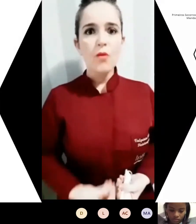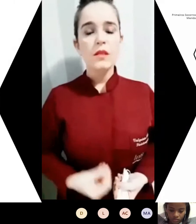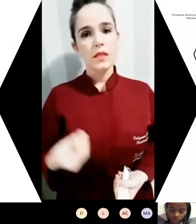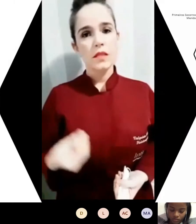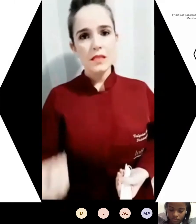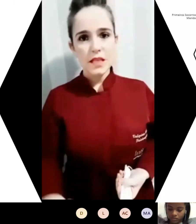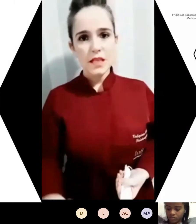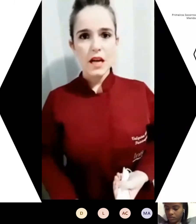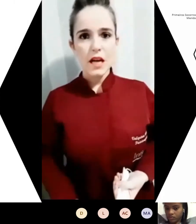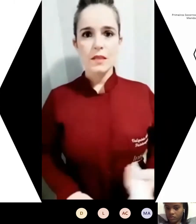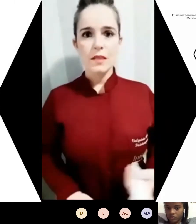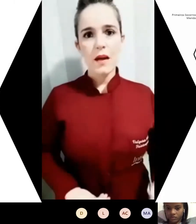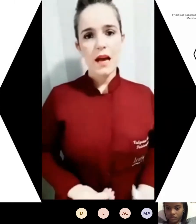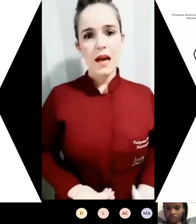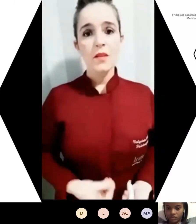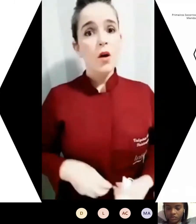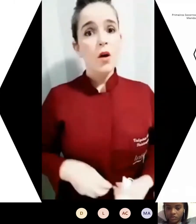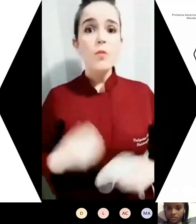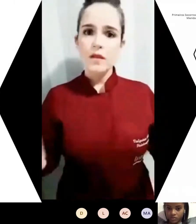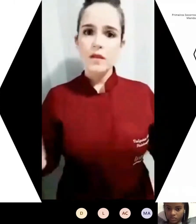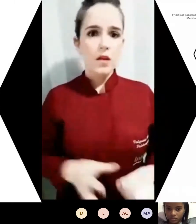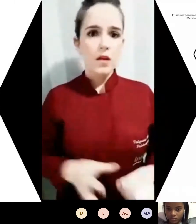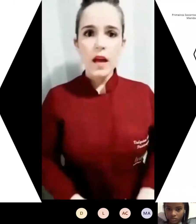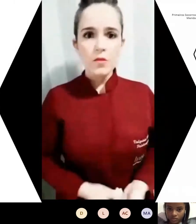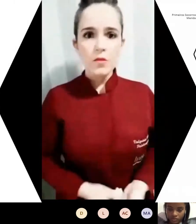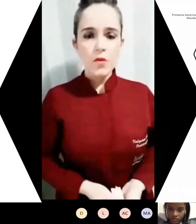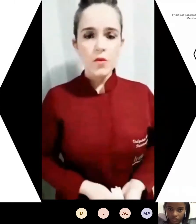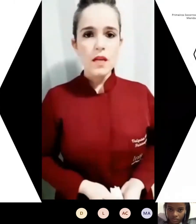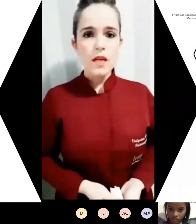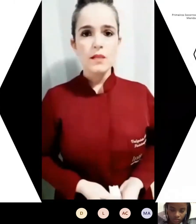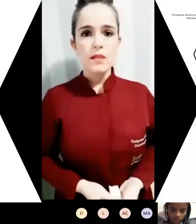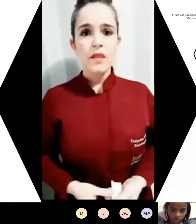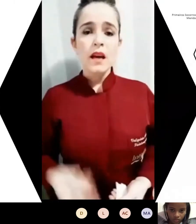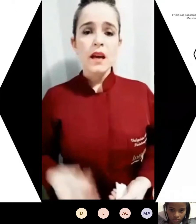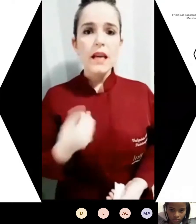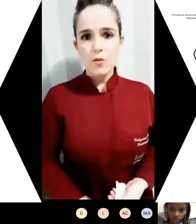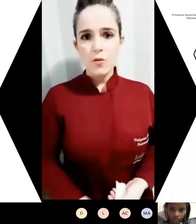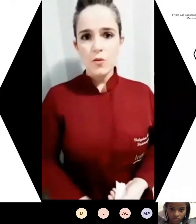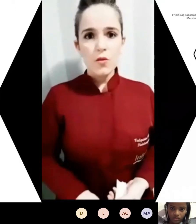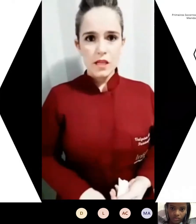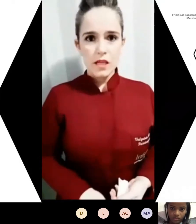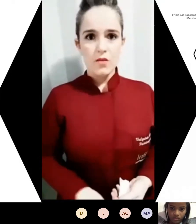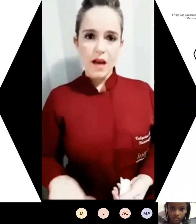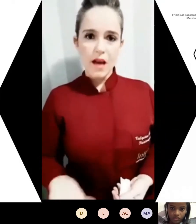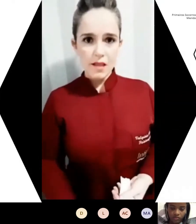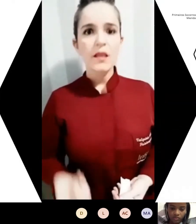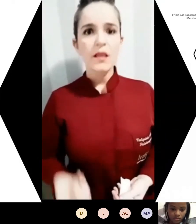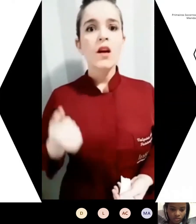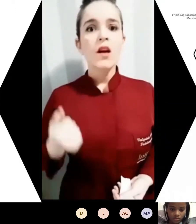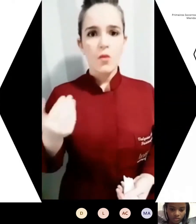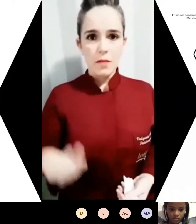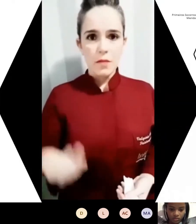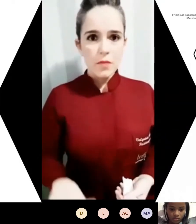precisa ir à rua, se você precisa sair de casa para trabalhar ou para fazer qualquer outra coisa, vai aqui o meu conselho.